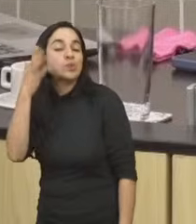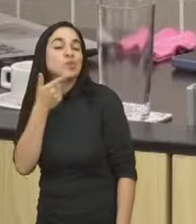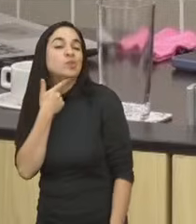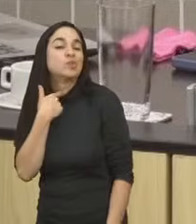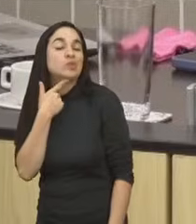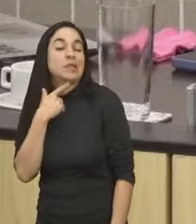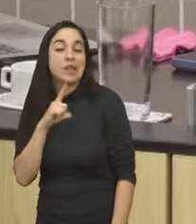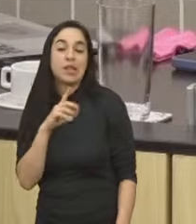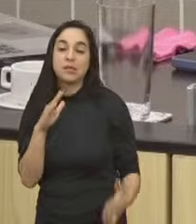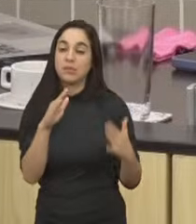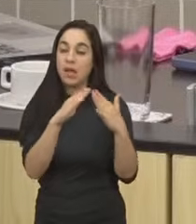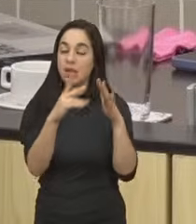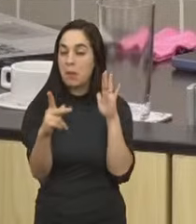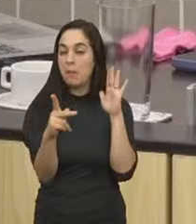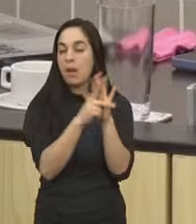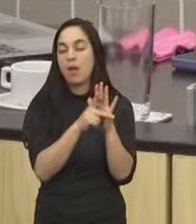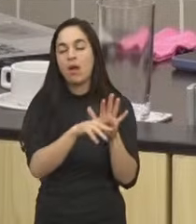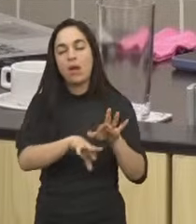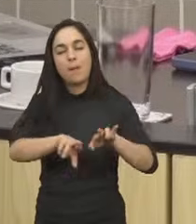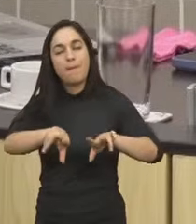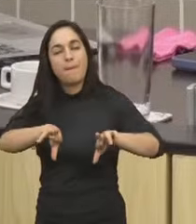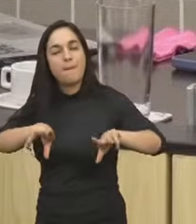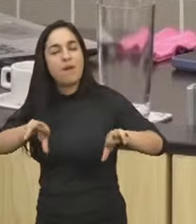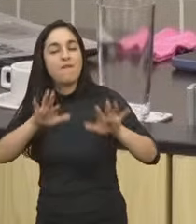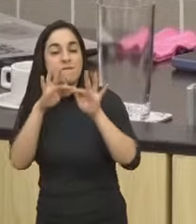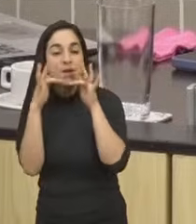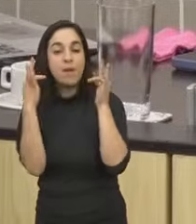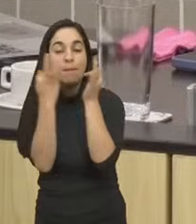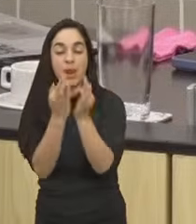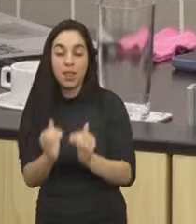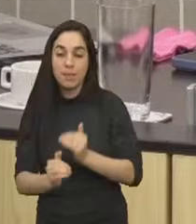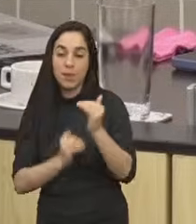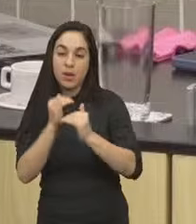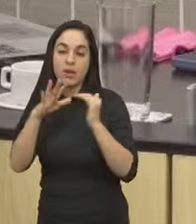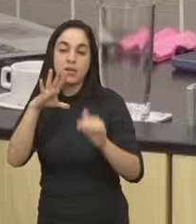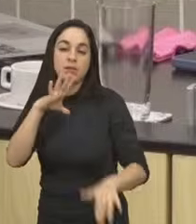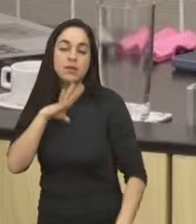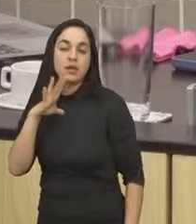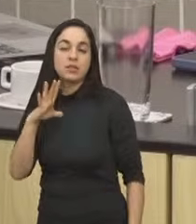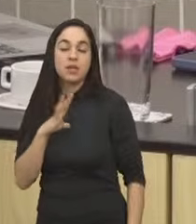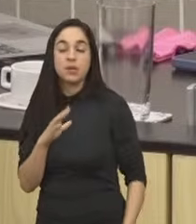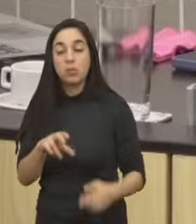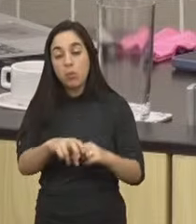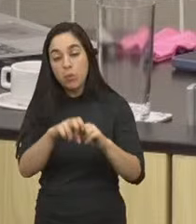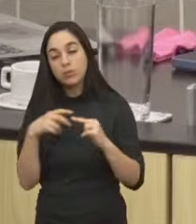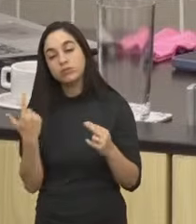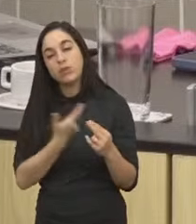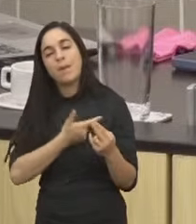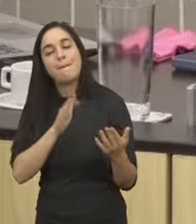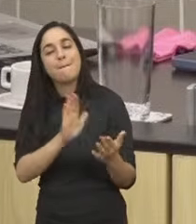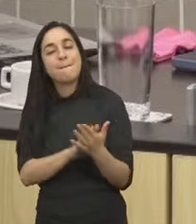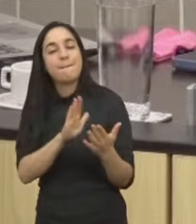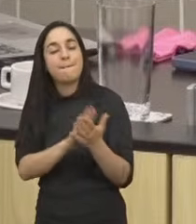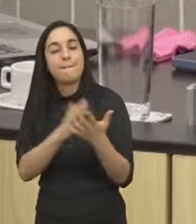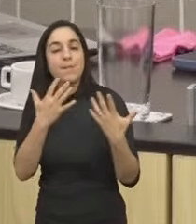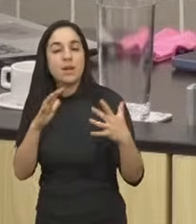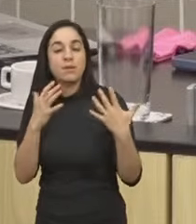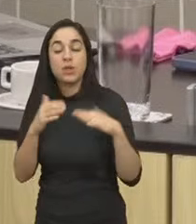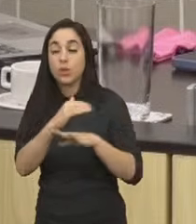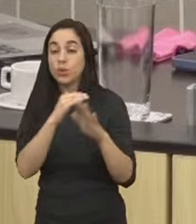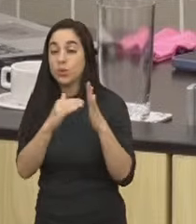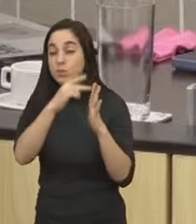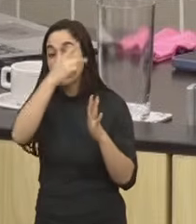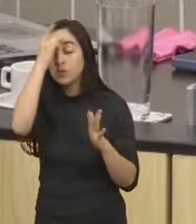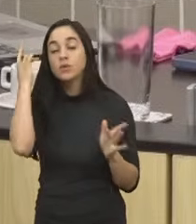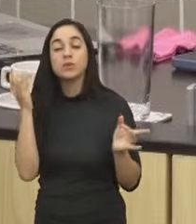própria para inúmeras famílias e promovendo o progresso para a cidade. Nesse sentido, parabenizamos todos os corretores e corretoras de